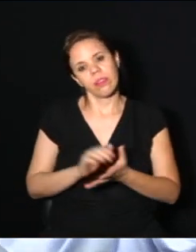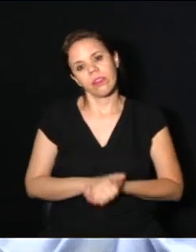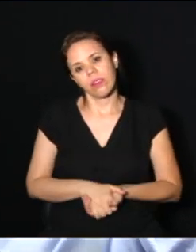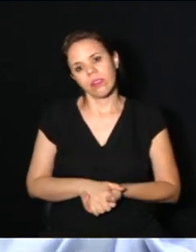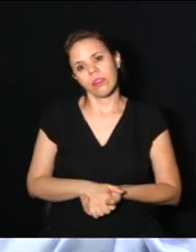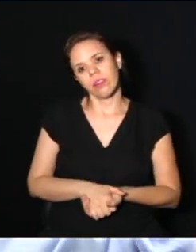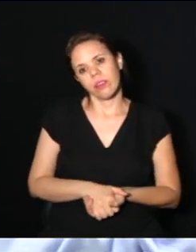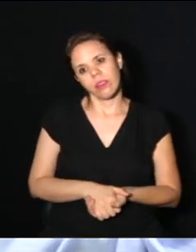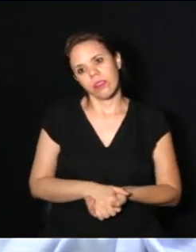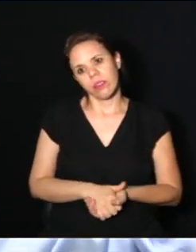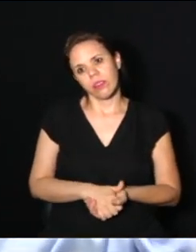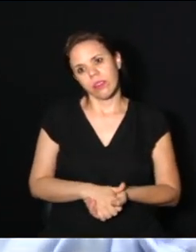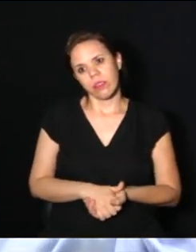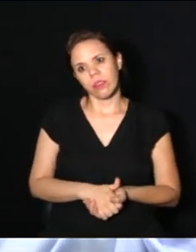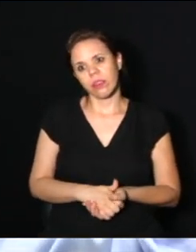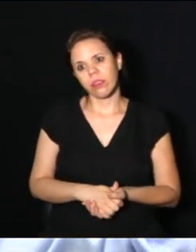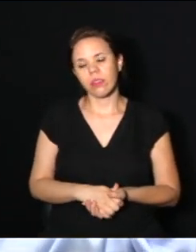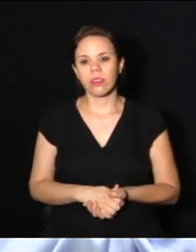como é que chama, gente?